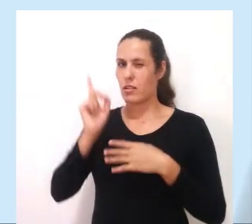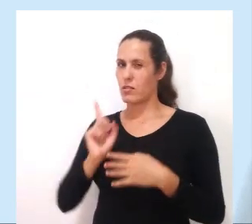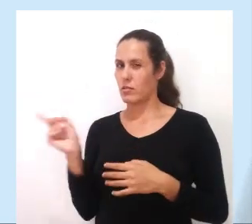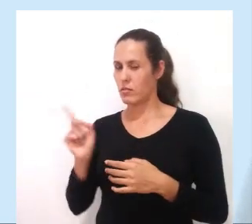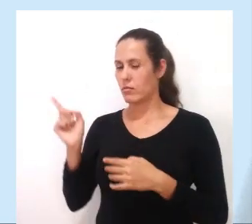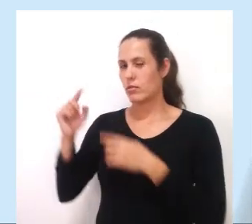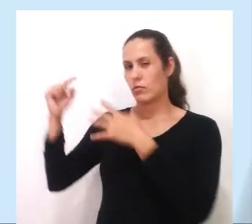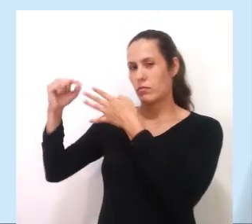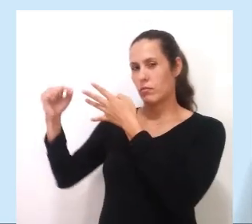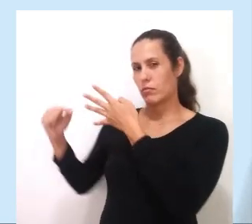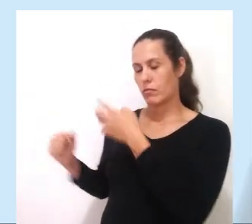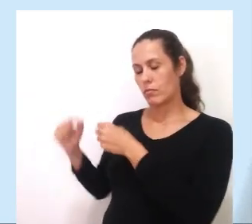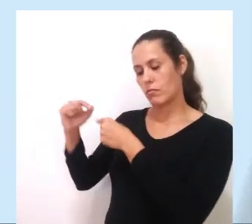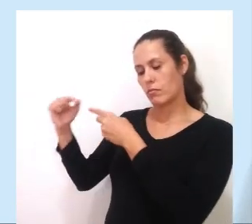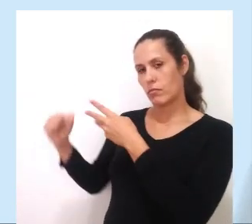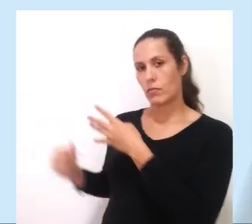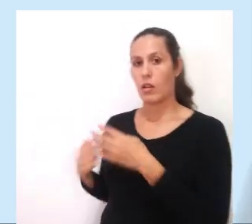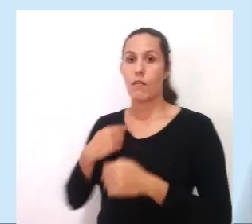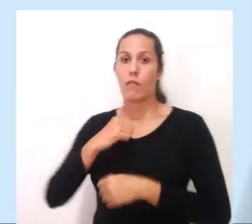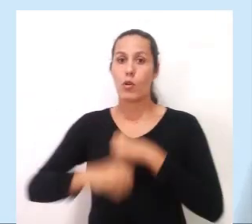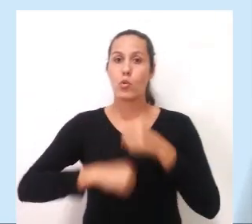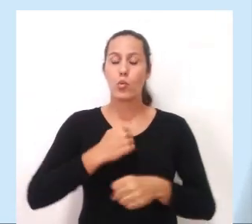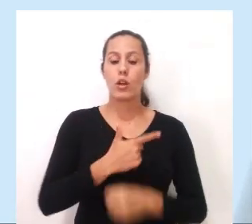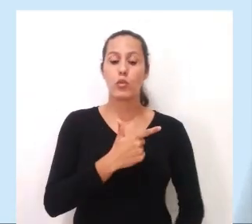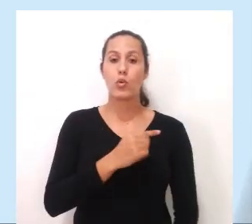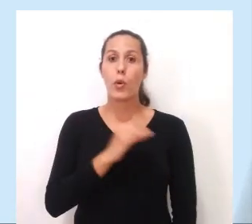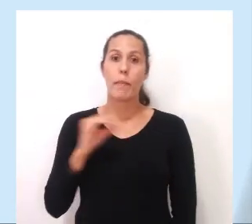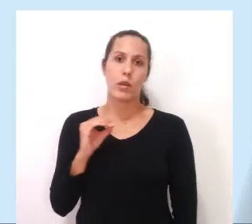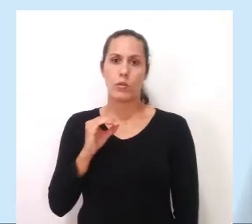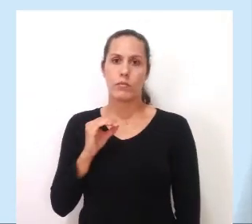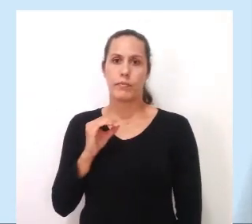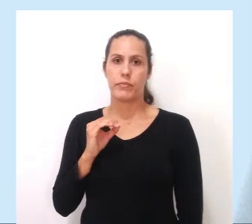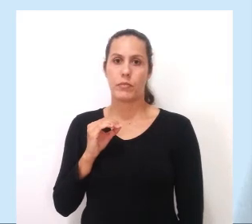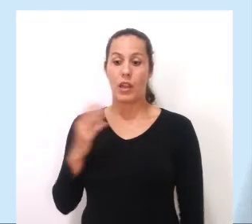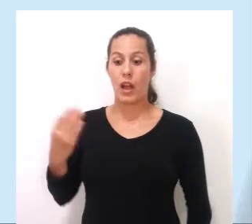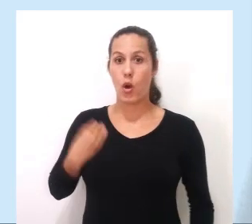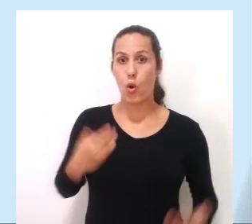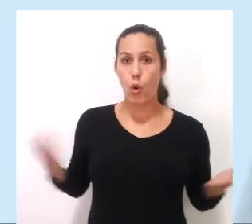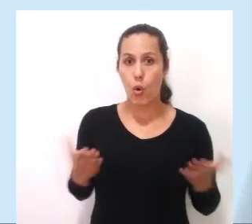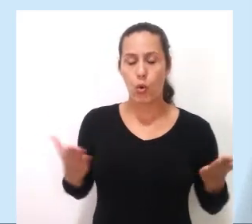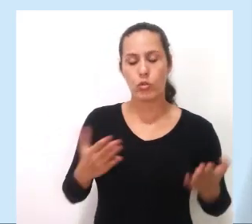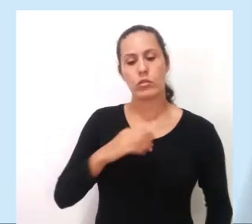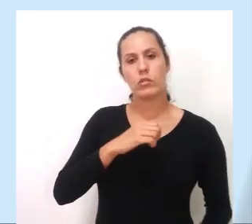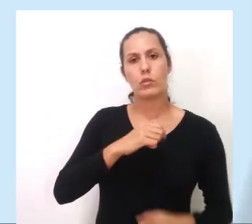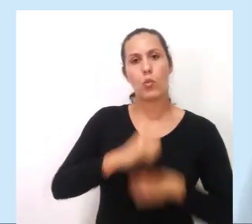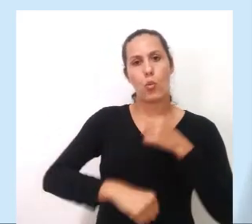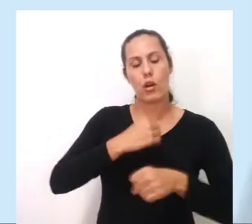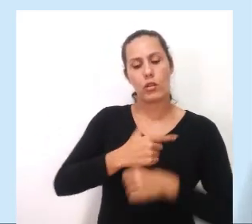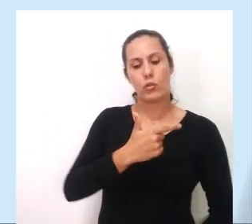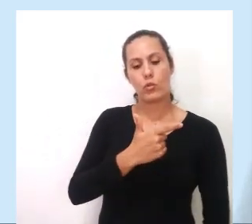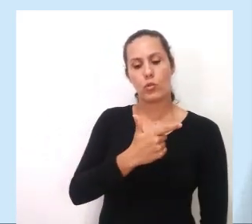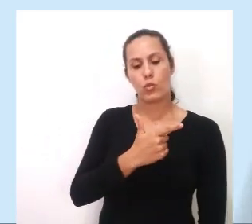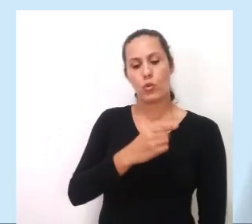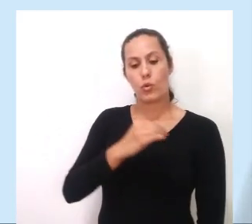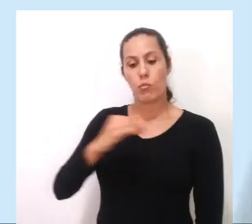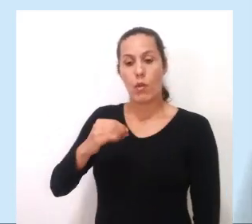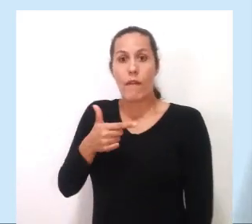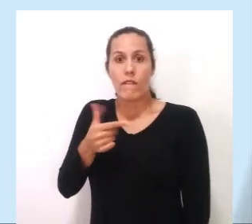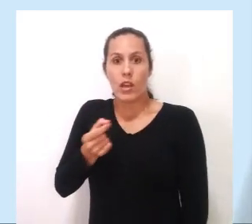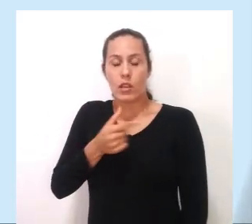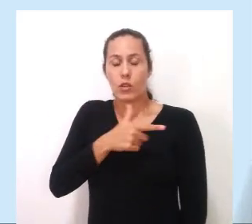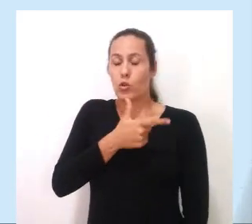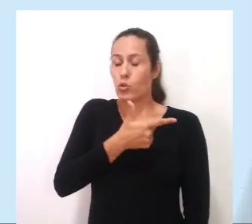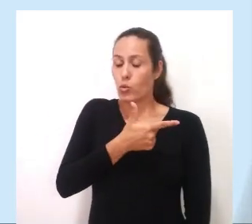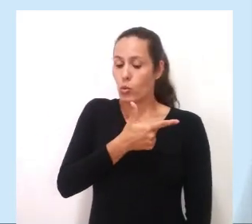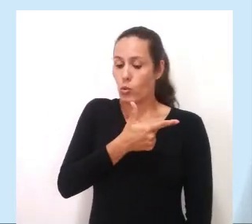vocês viram aí na telinha foram do ano de 2000. A gente está em 2020. Ou